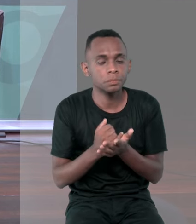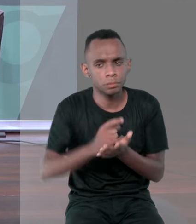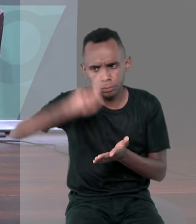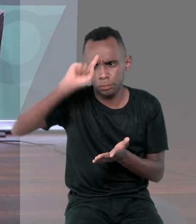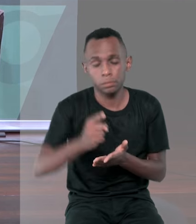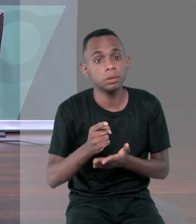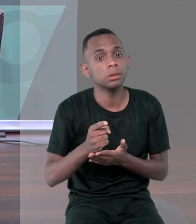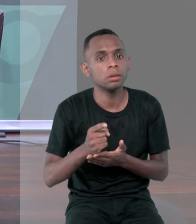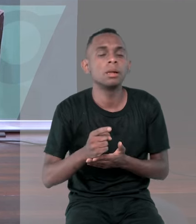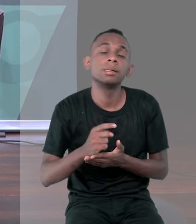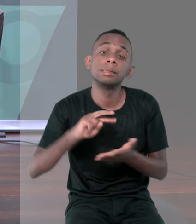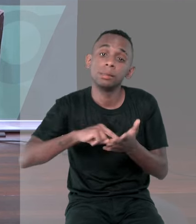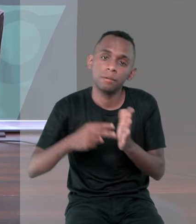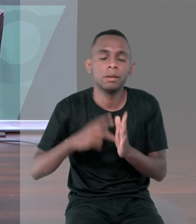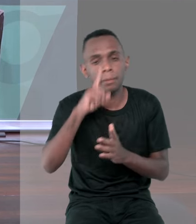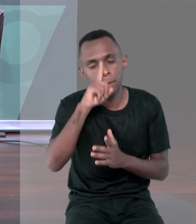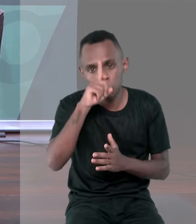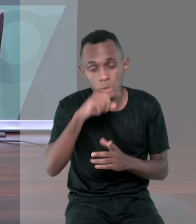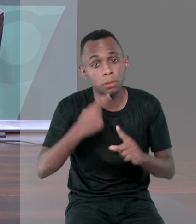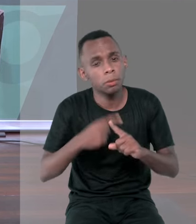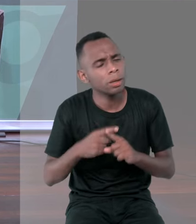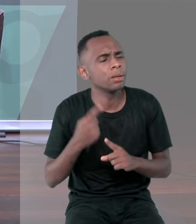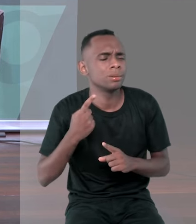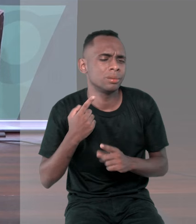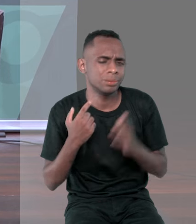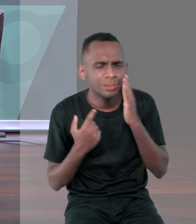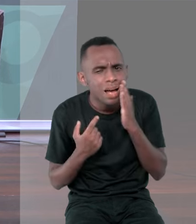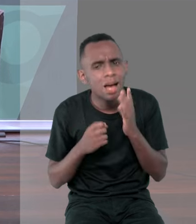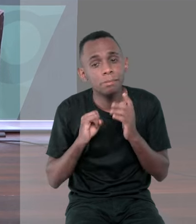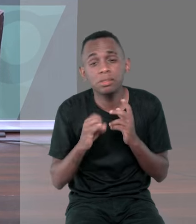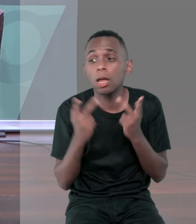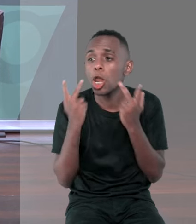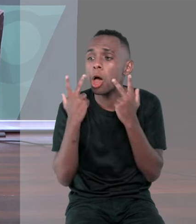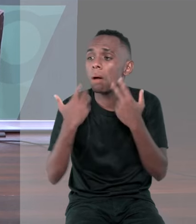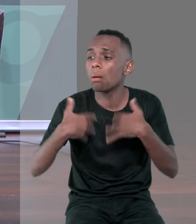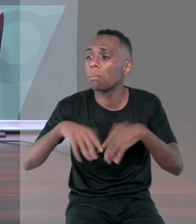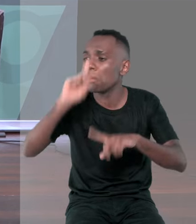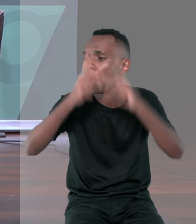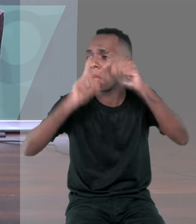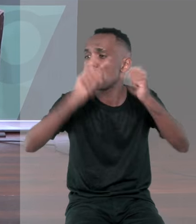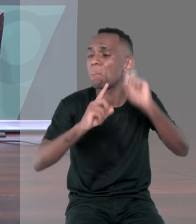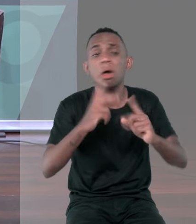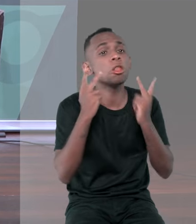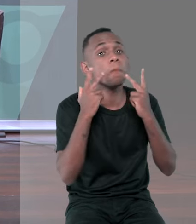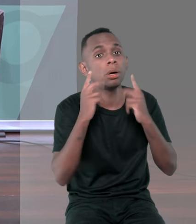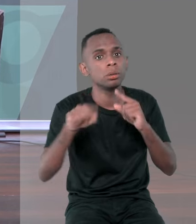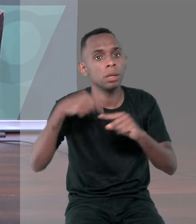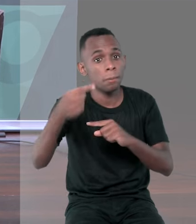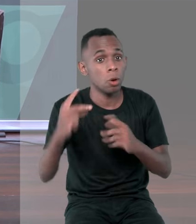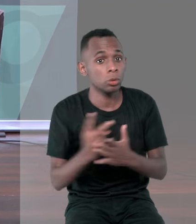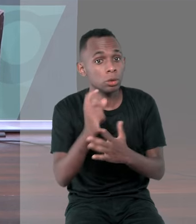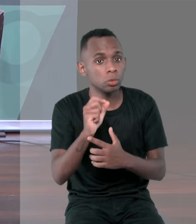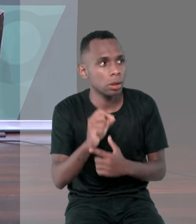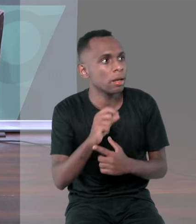canetada, isso é muito perigoso. Porque a gente sabe que, se a gente naturaliza isso, daqui a pouco a gente vai